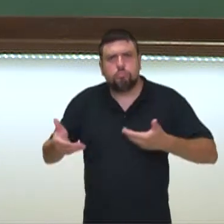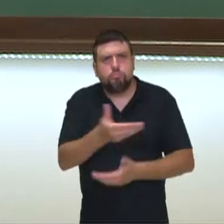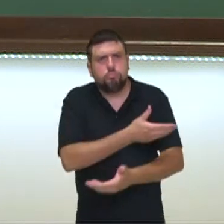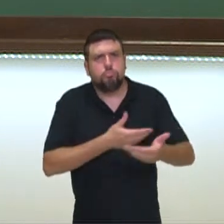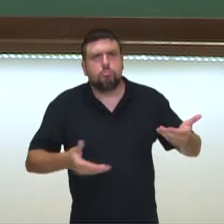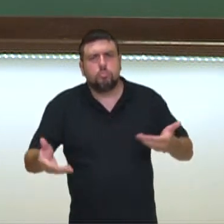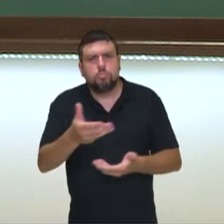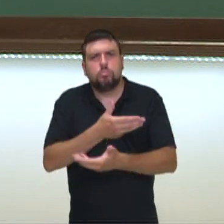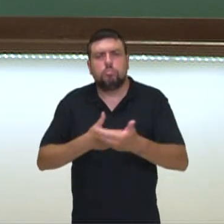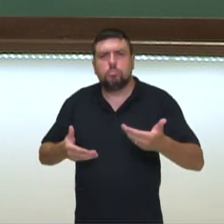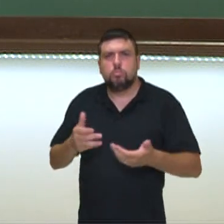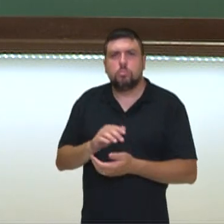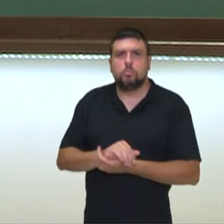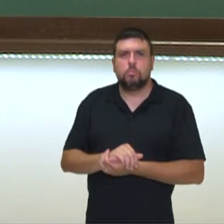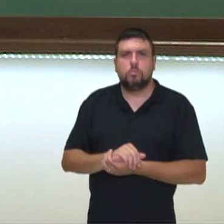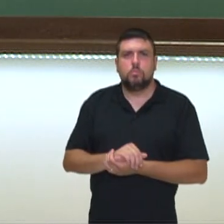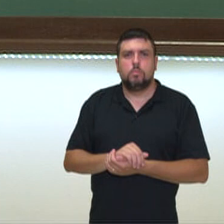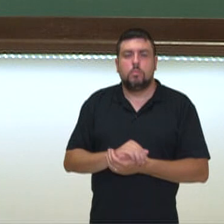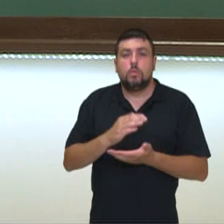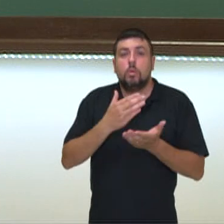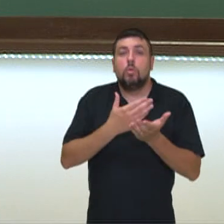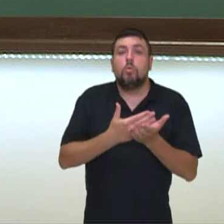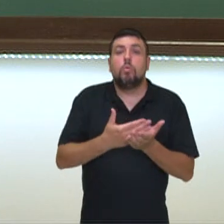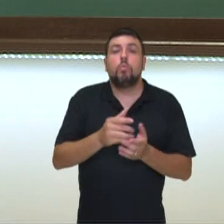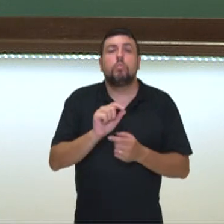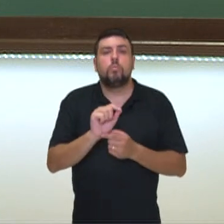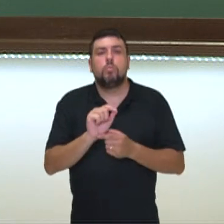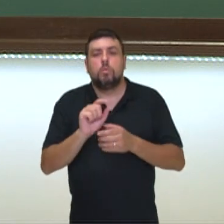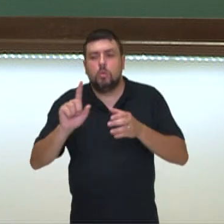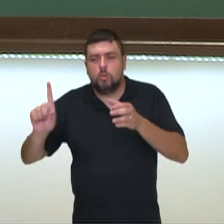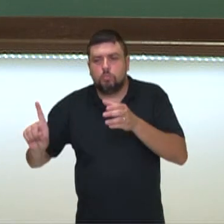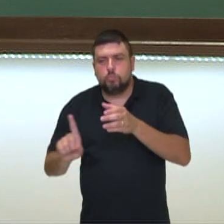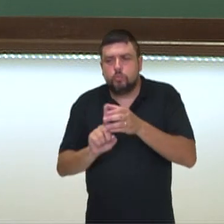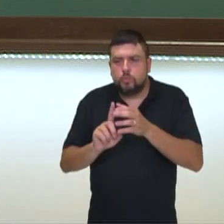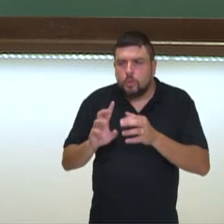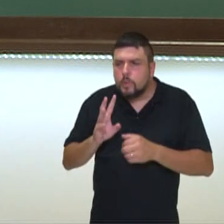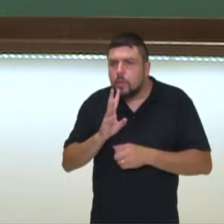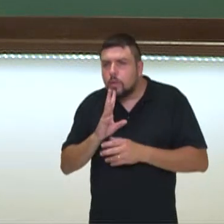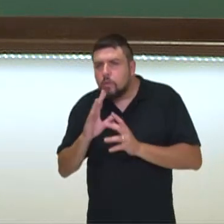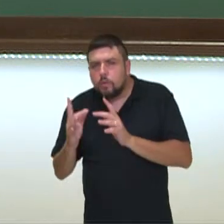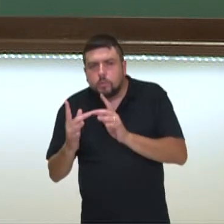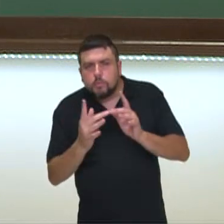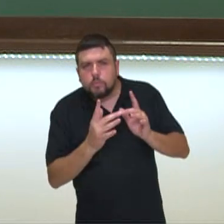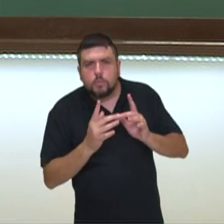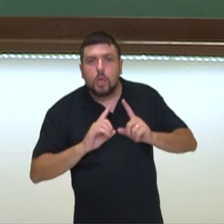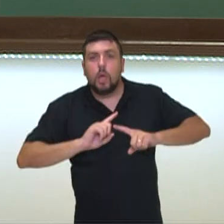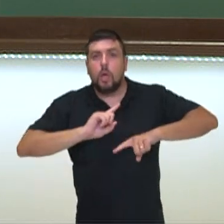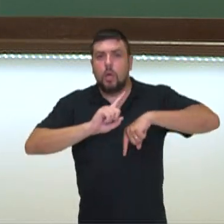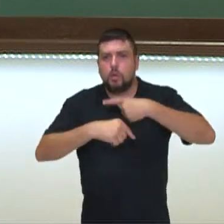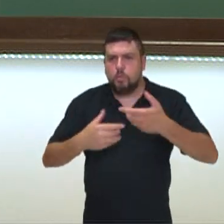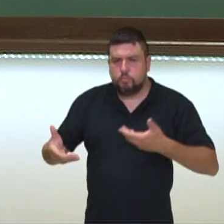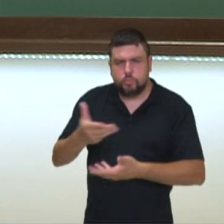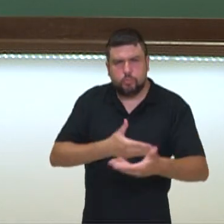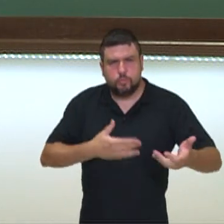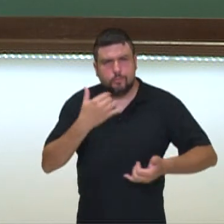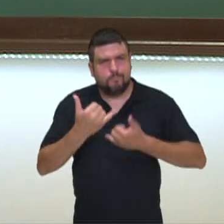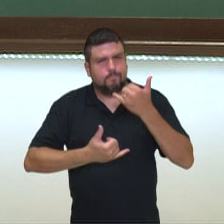socializar. No início serve para integração, para se conhecerem e depois para interagirem, se